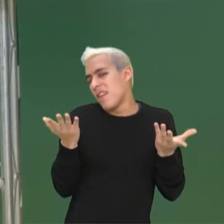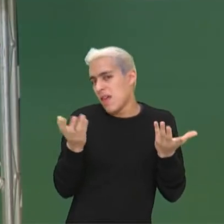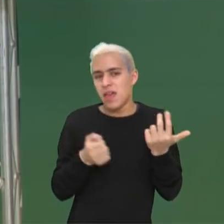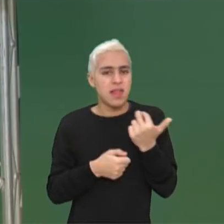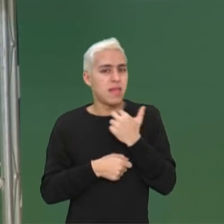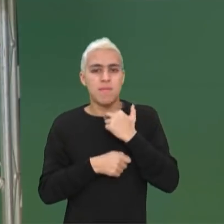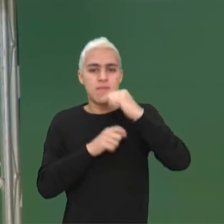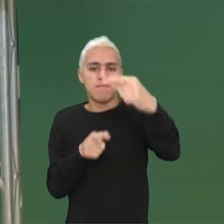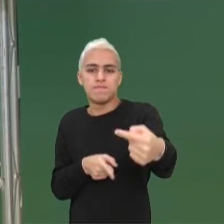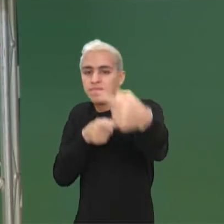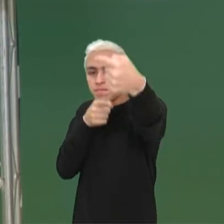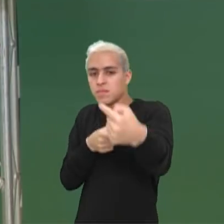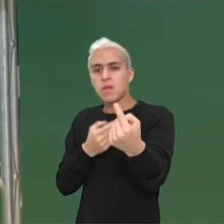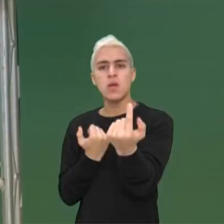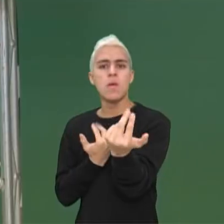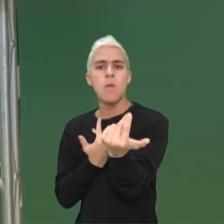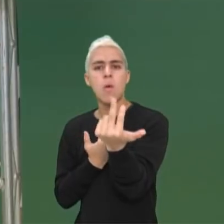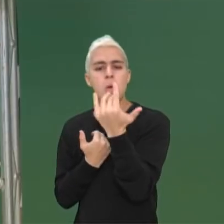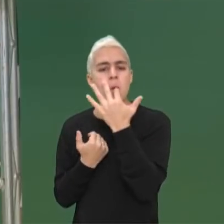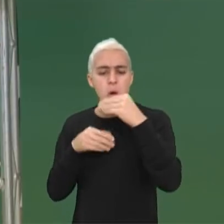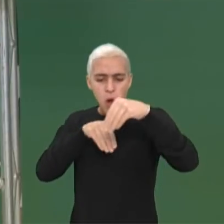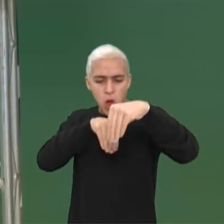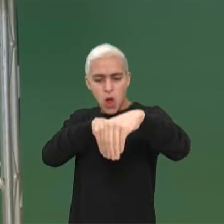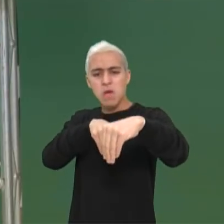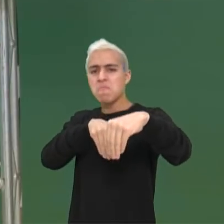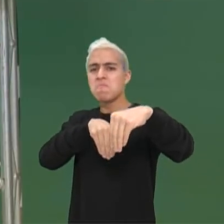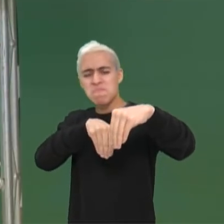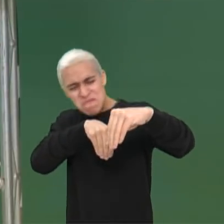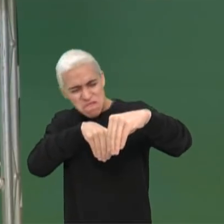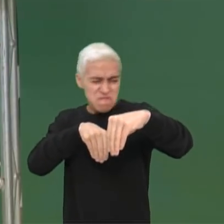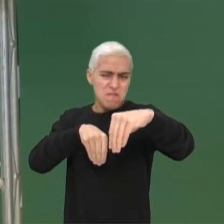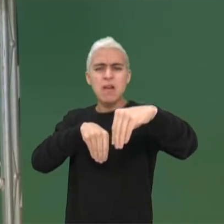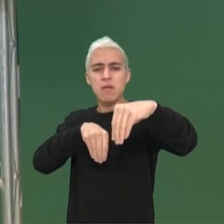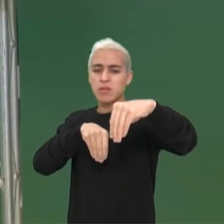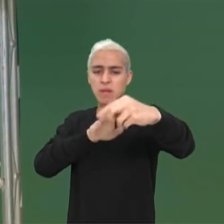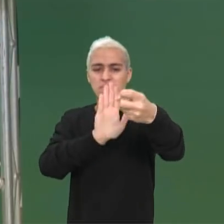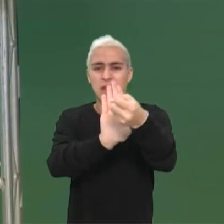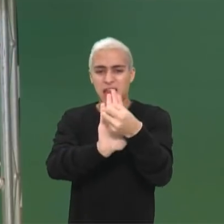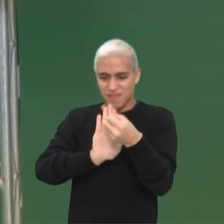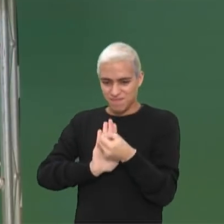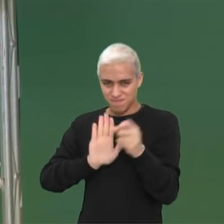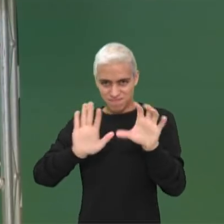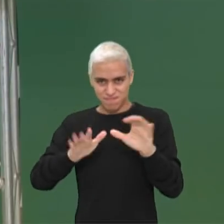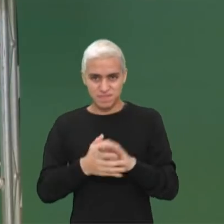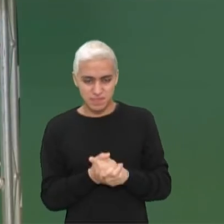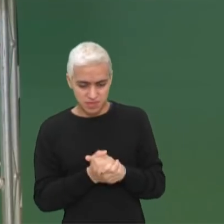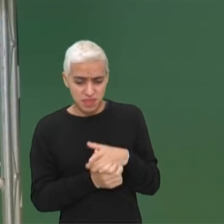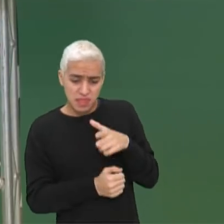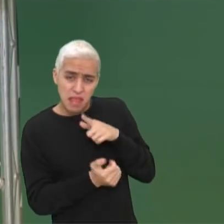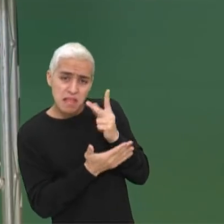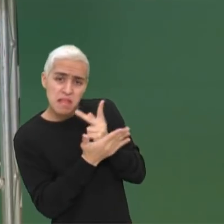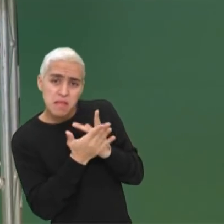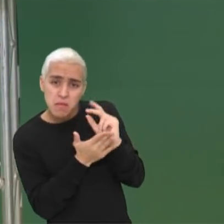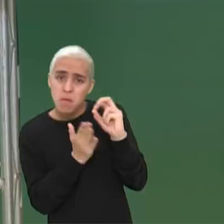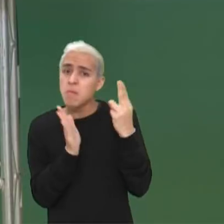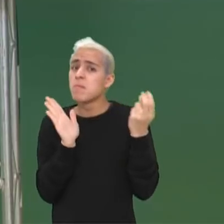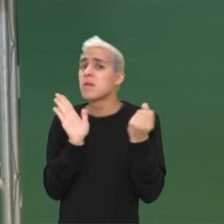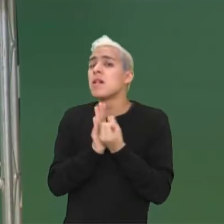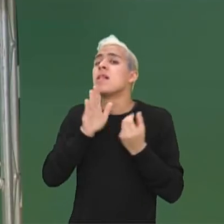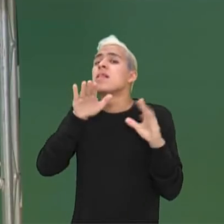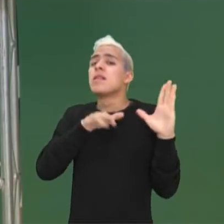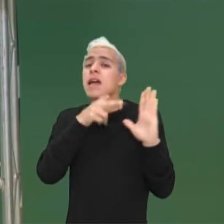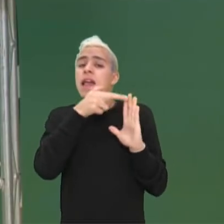um adversário se as peças forem da mesma cor. Por isso que elas são marcadas, né? Com desenhos ou marcações, de acordo com as